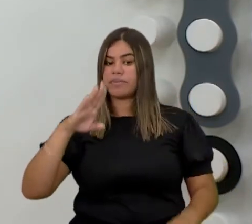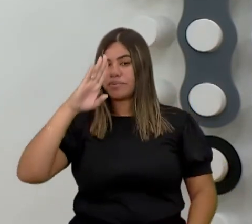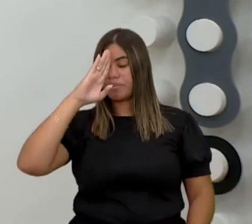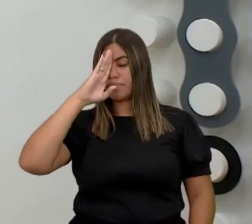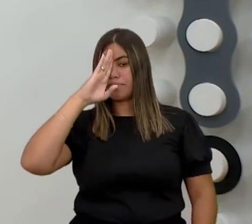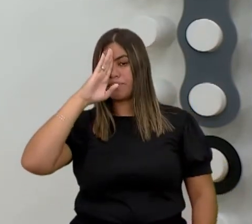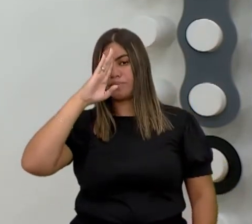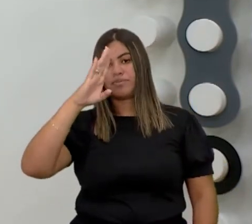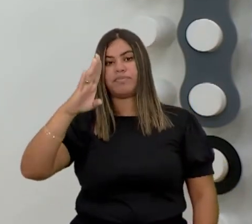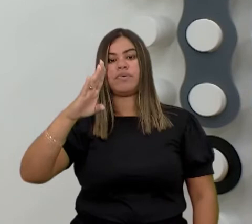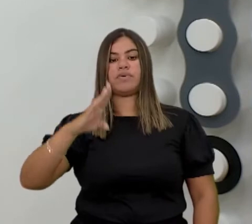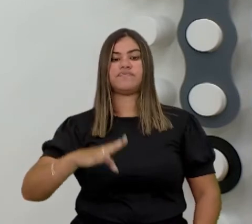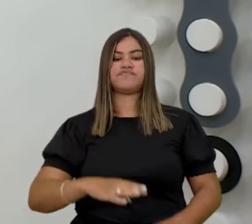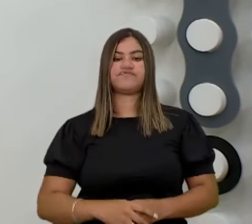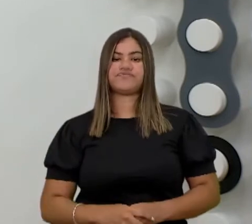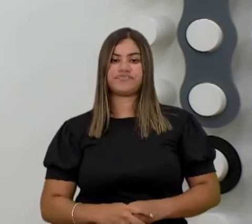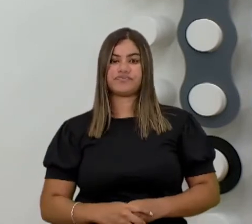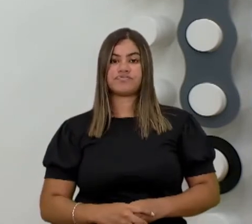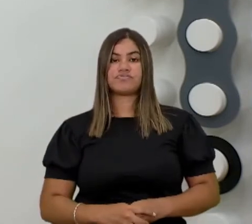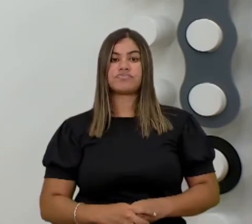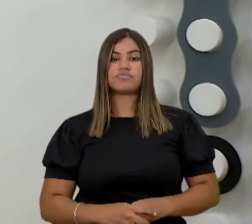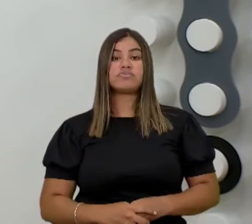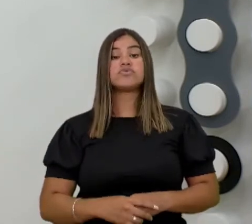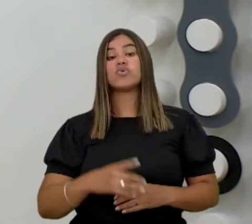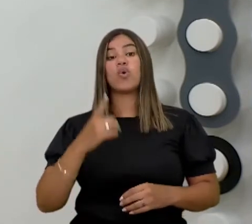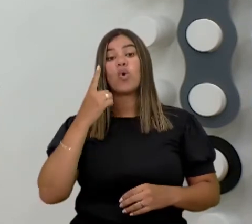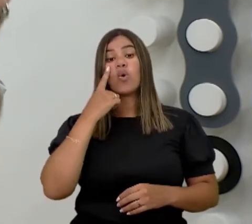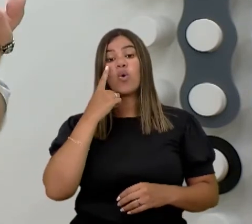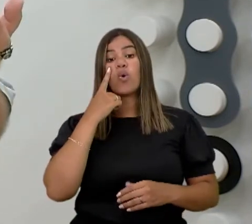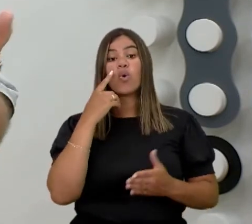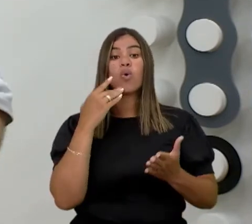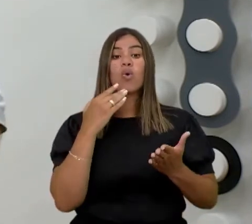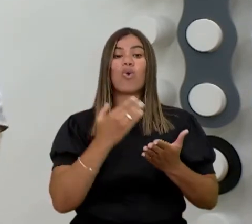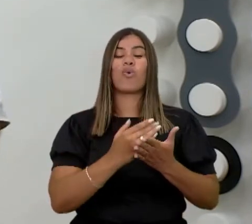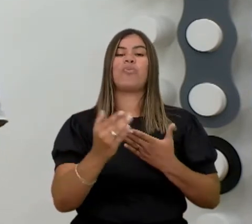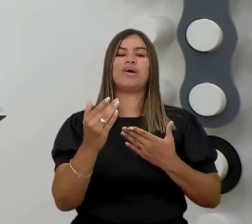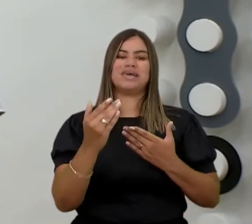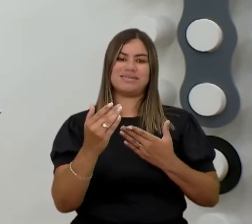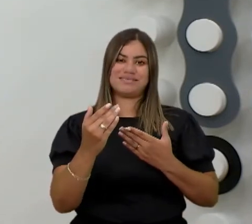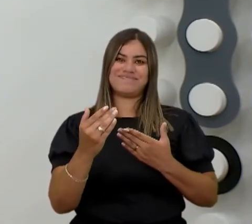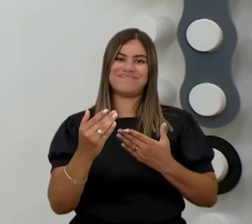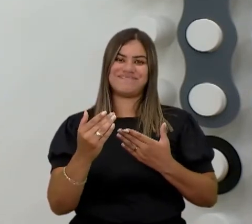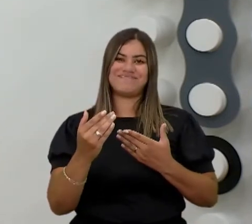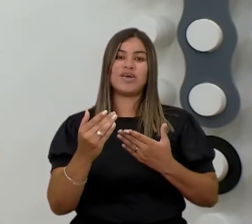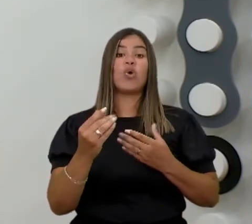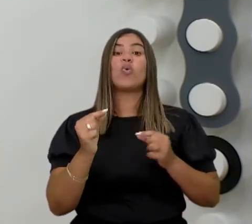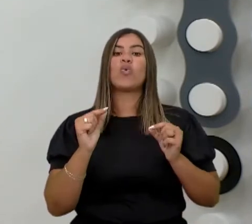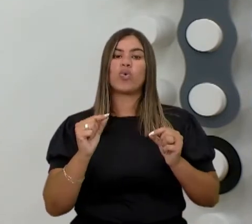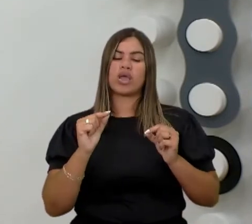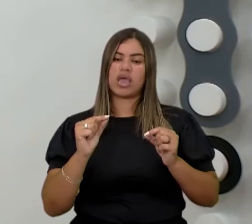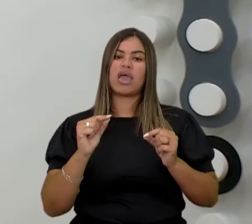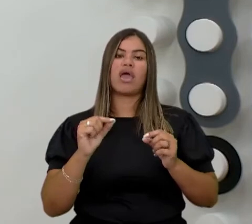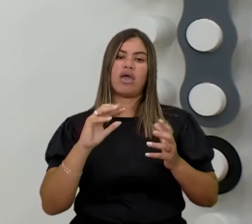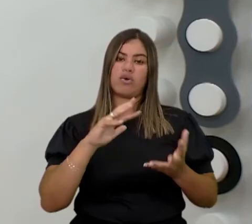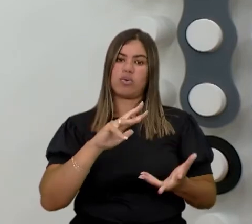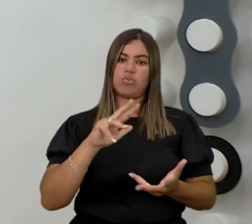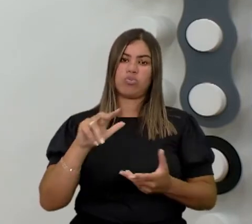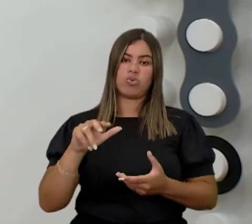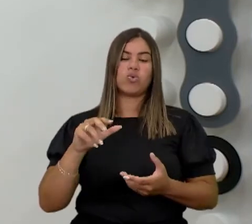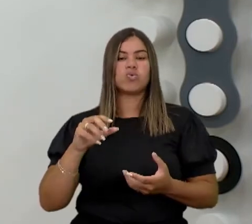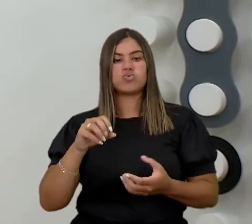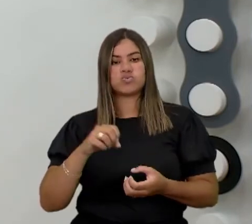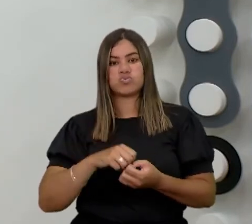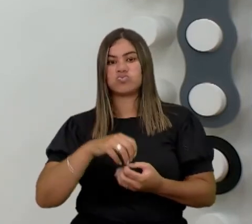central desse componente. Olha onde nós iniciamos o processo né, começando aí com o surgimento do